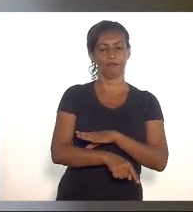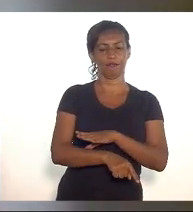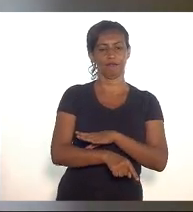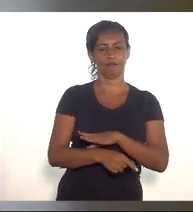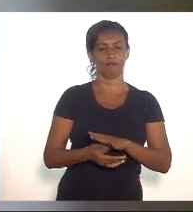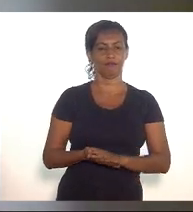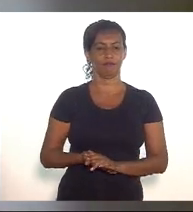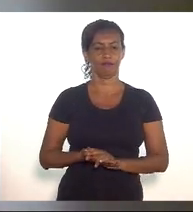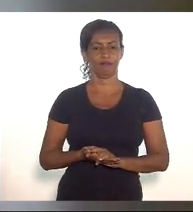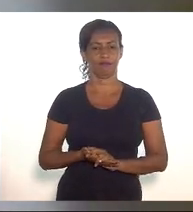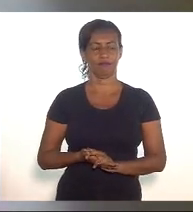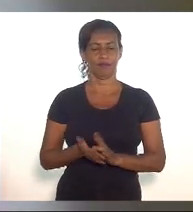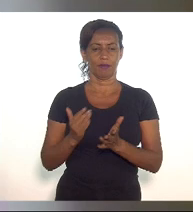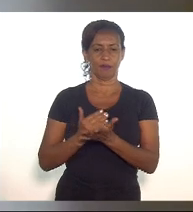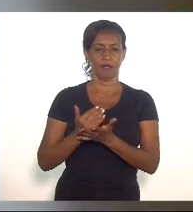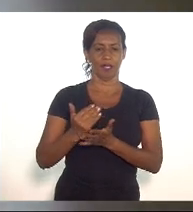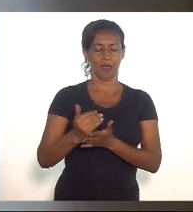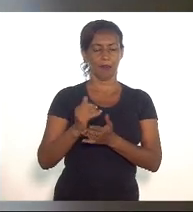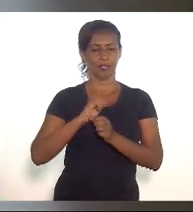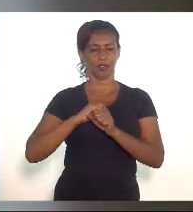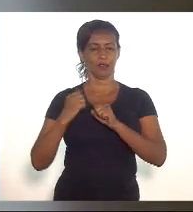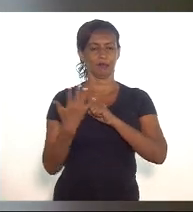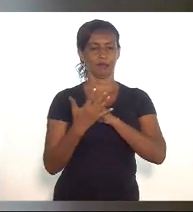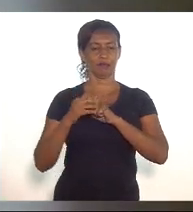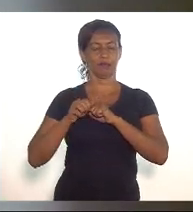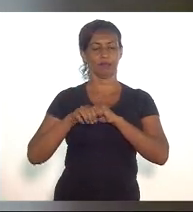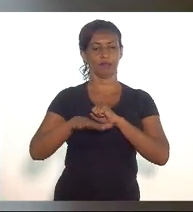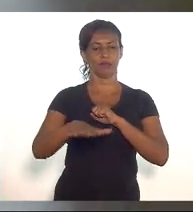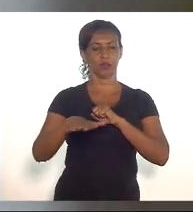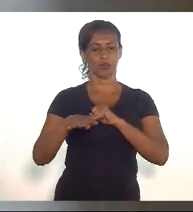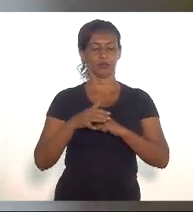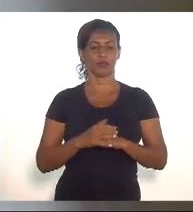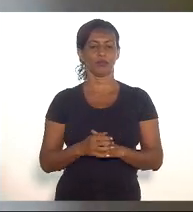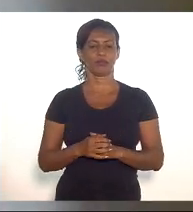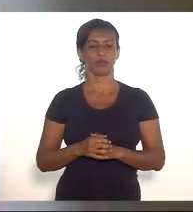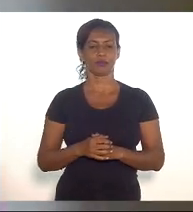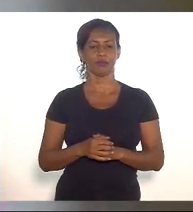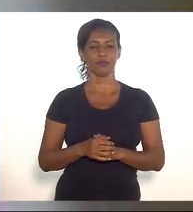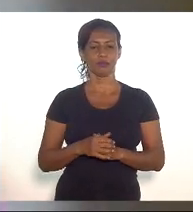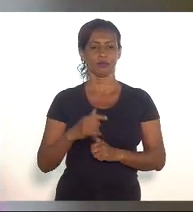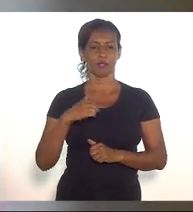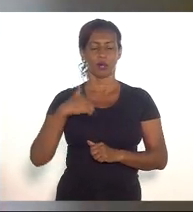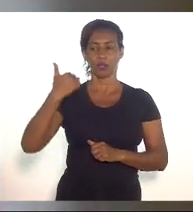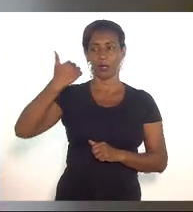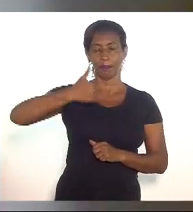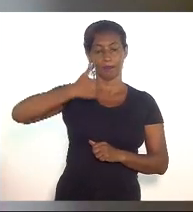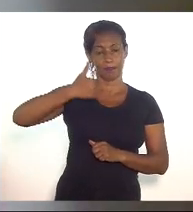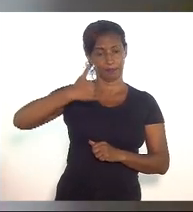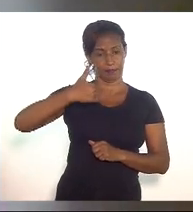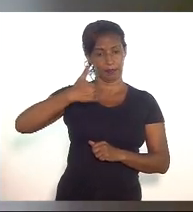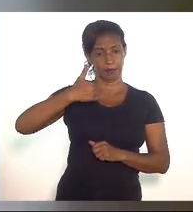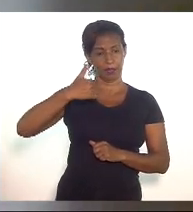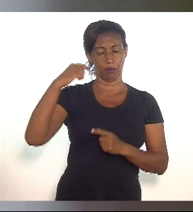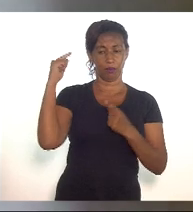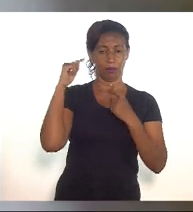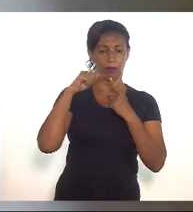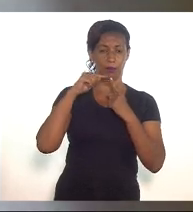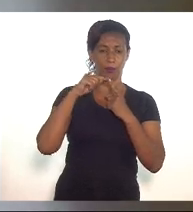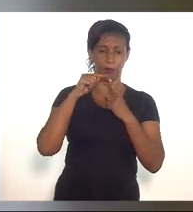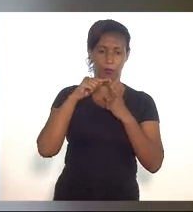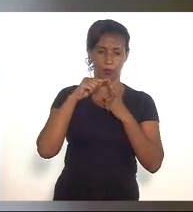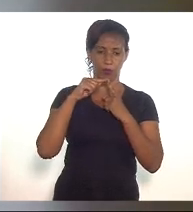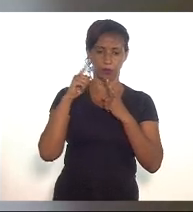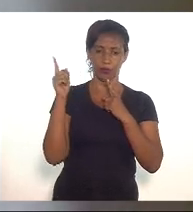se aprofundaram a partir da pandemia do novo coronavírus. Então, eu queria primeiro trazer esse ponto, que